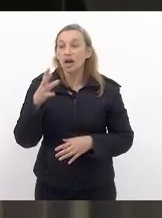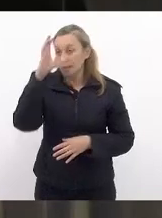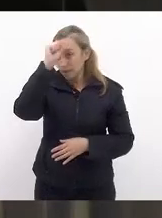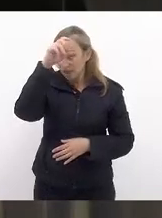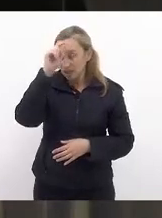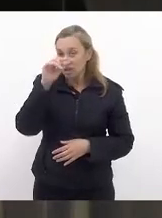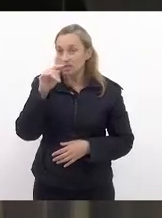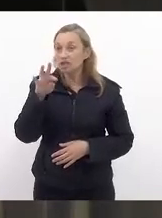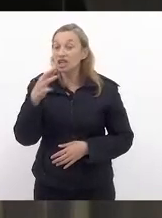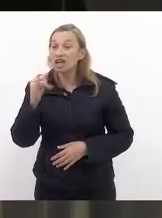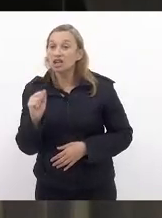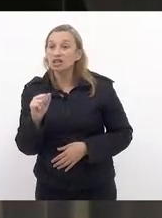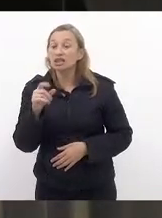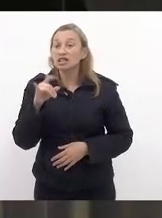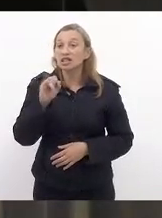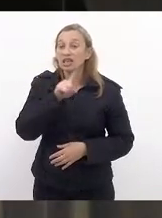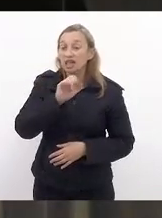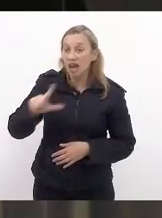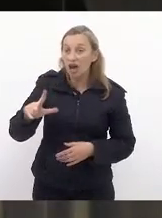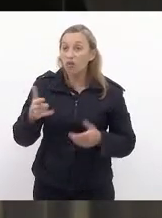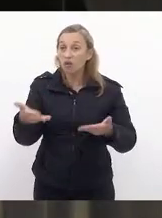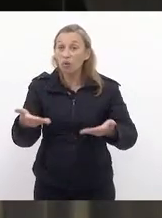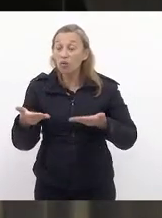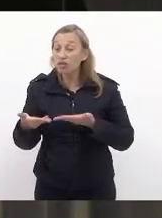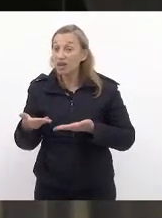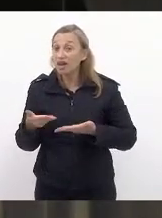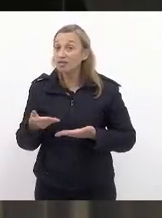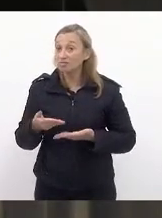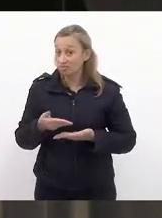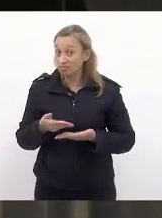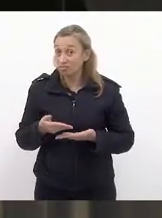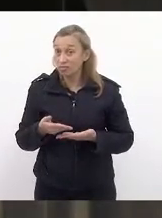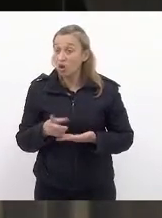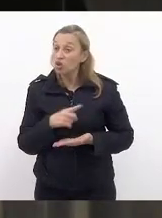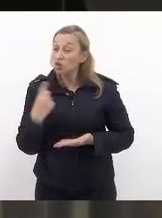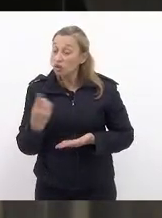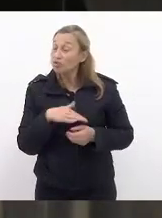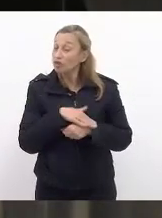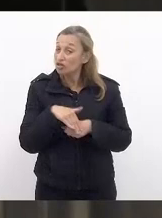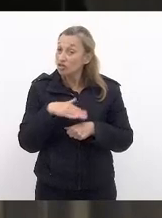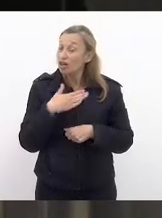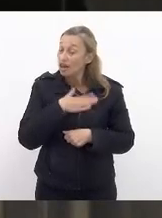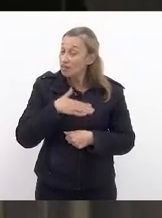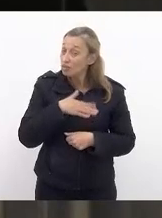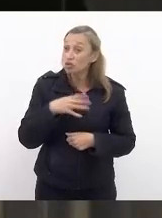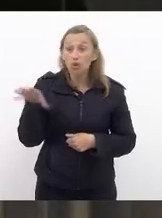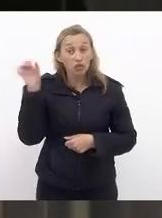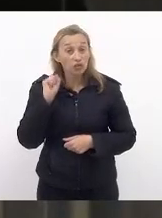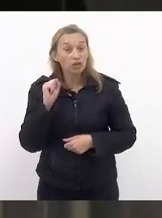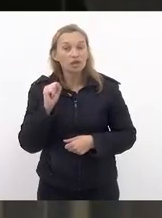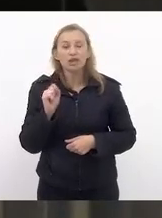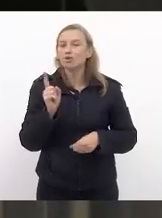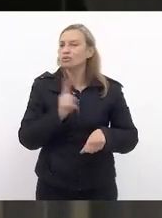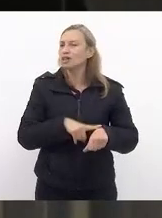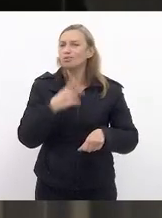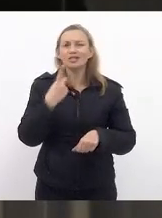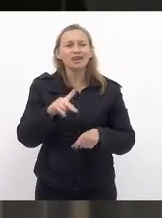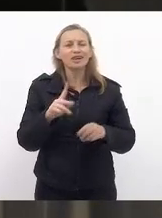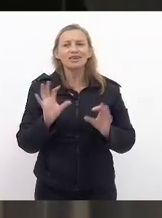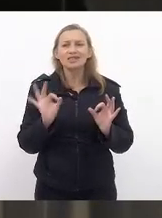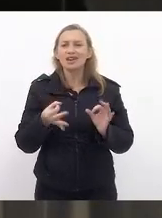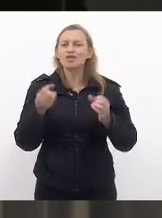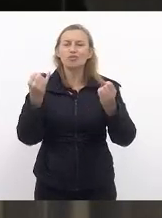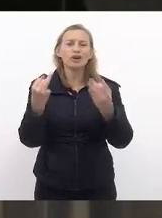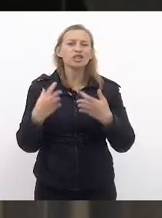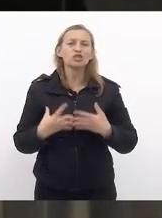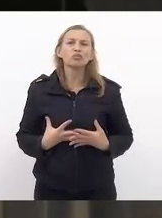Daniel Solange ele foi convidado a comparecer Nós gostaríamos de ouvir ele teria o tempo que ele quisesse